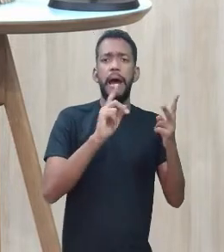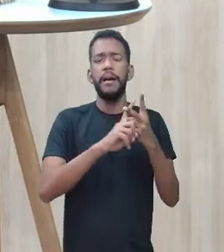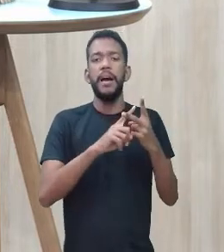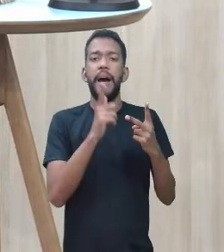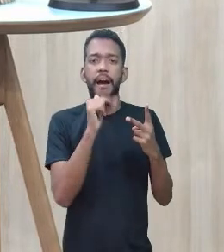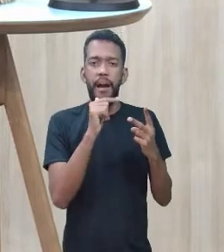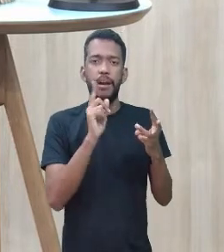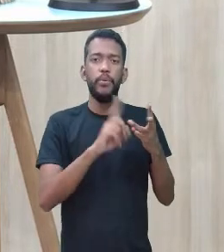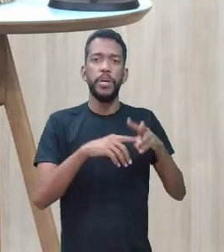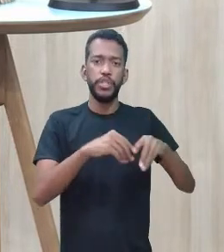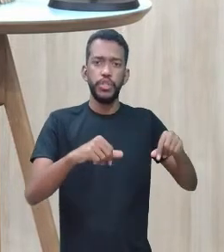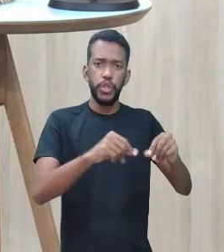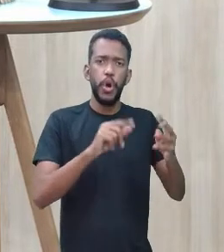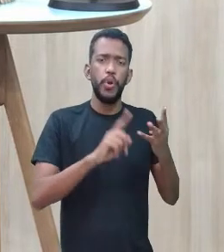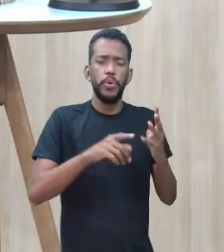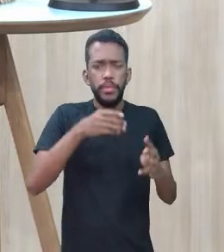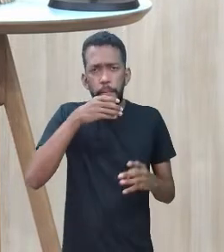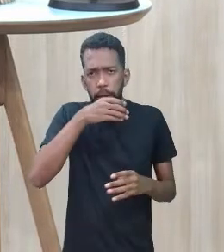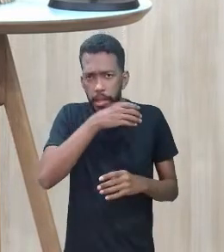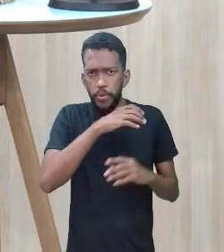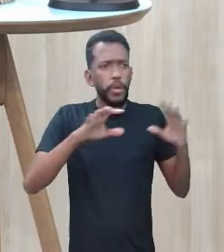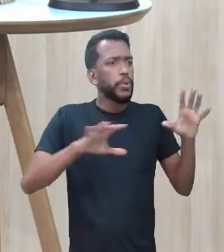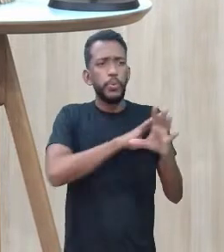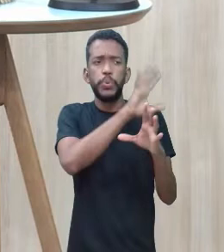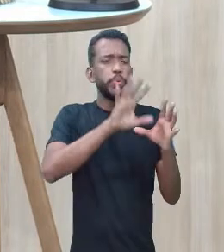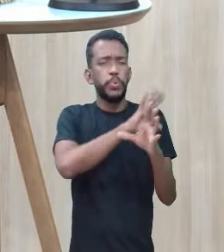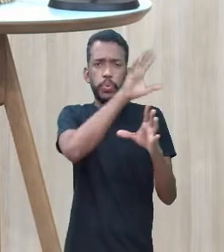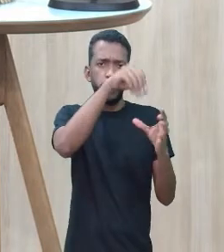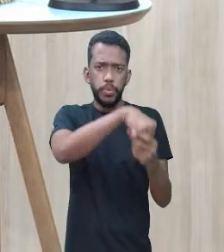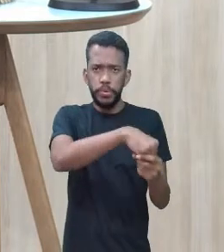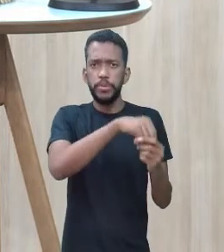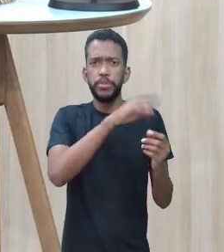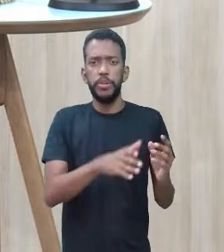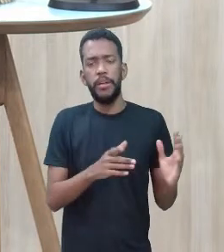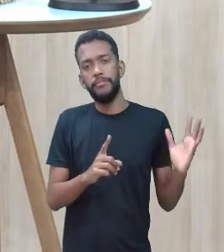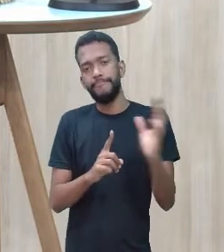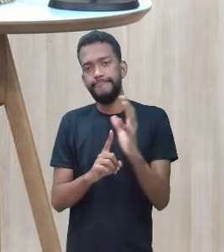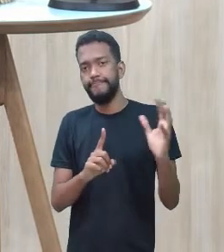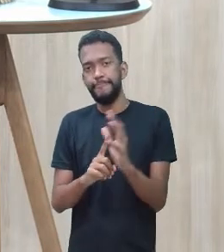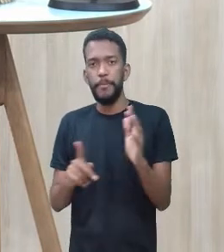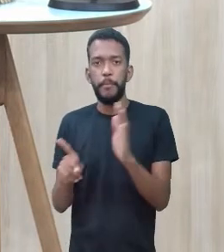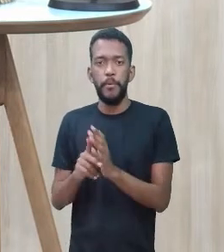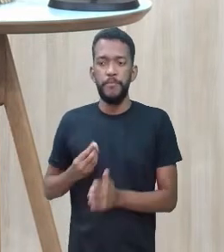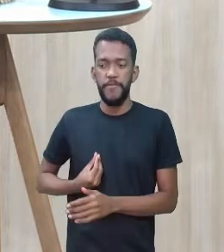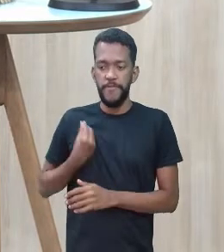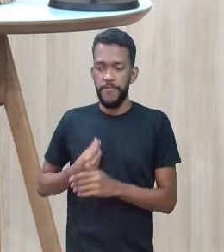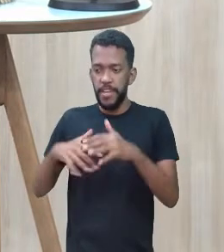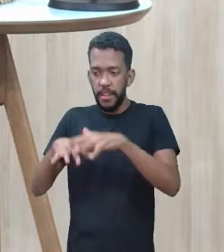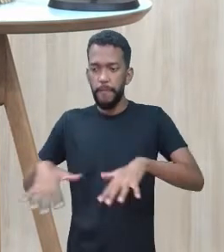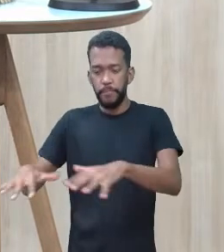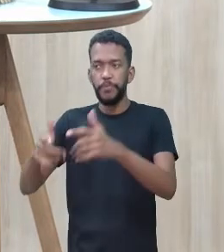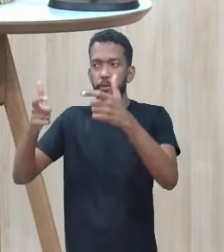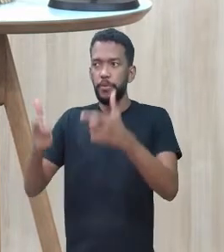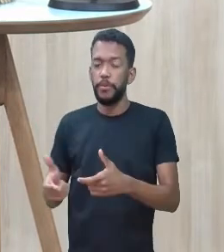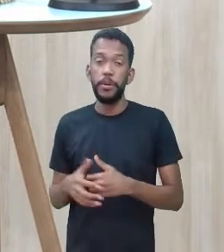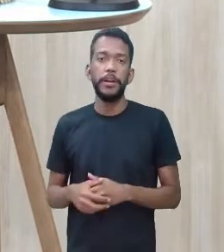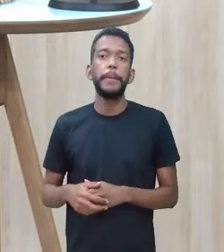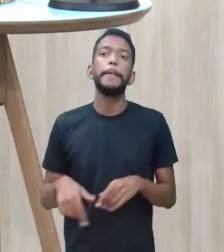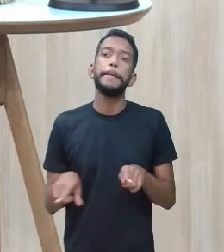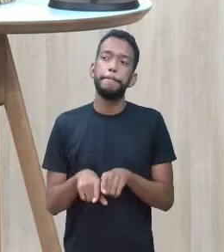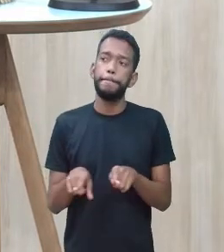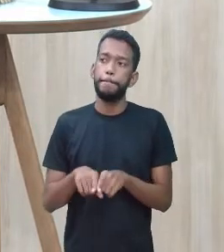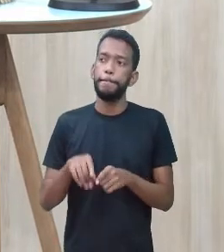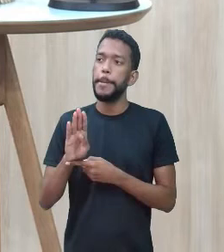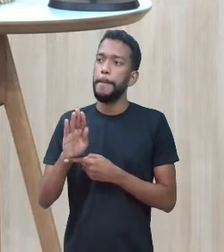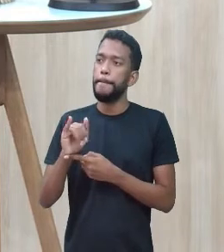o solo, a temperatura, tudo isso que vai favorecer ou não a vida naquele ambiente. Já os fatores